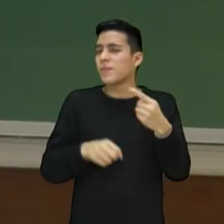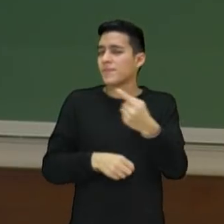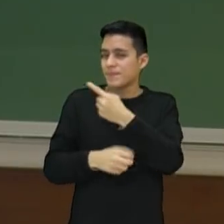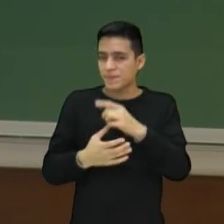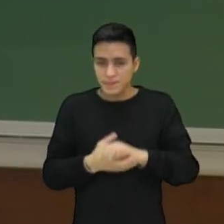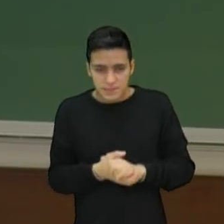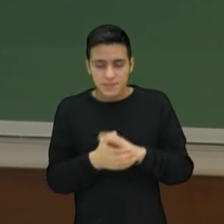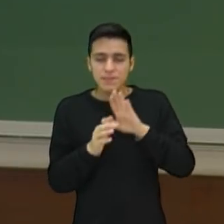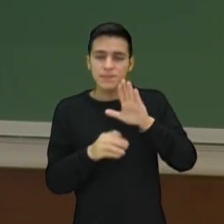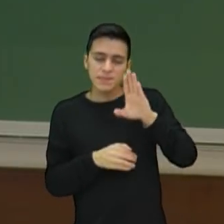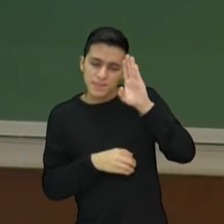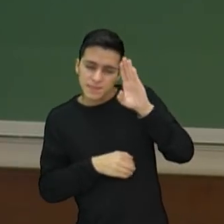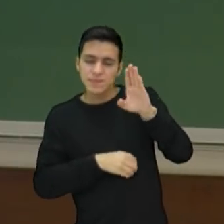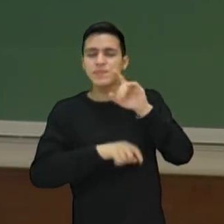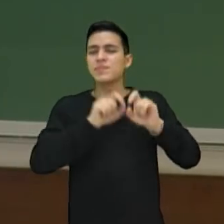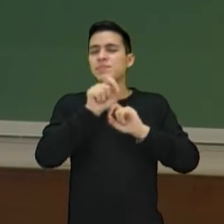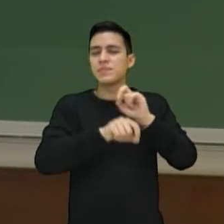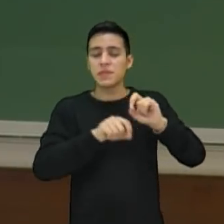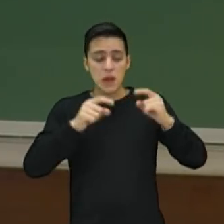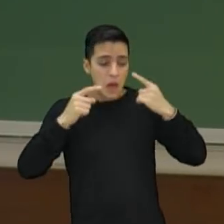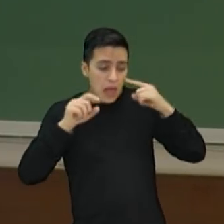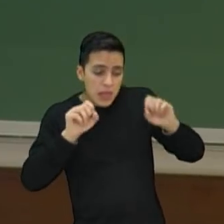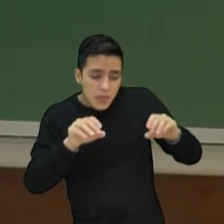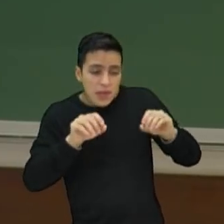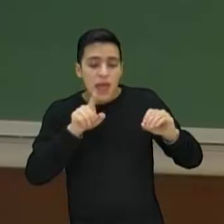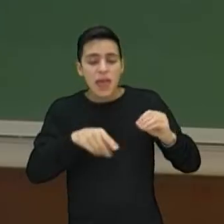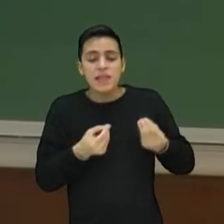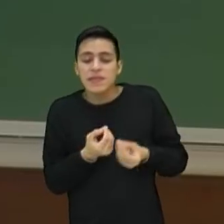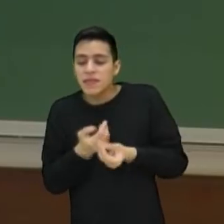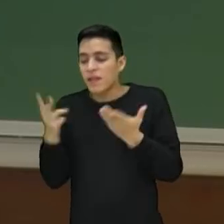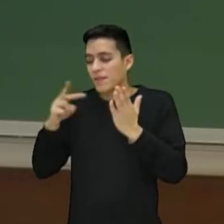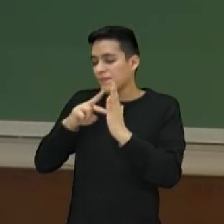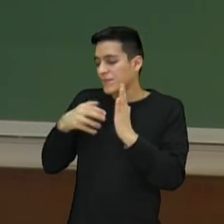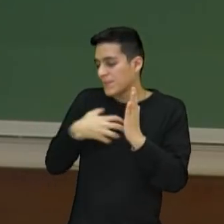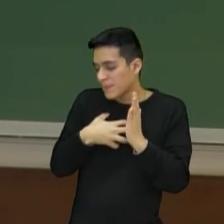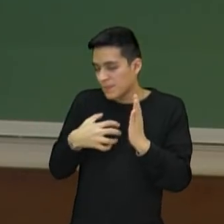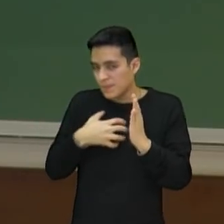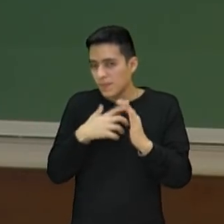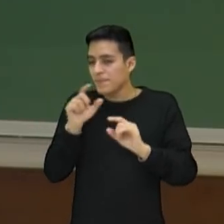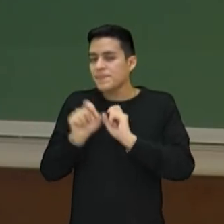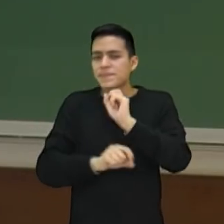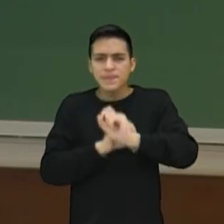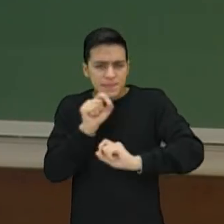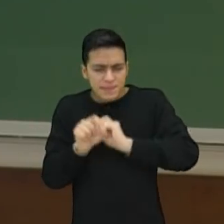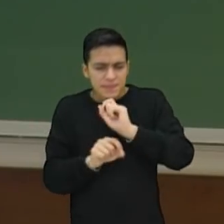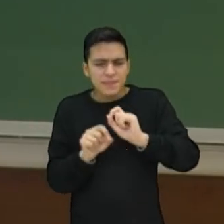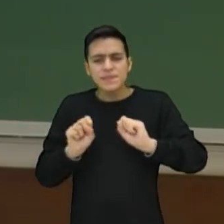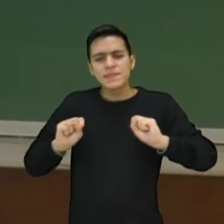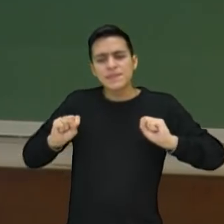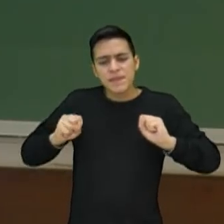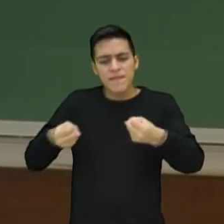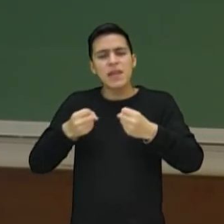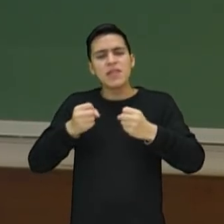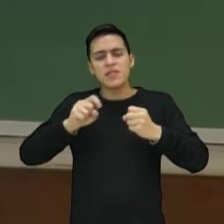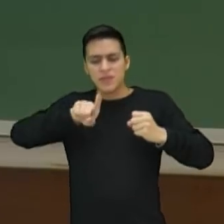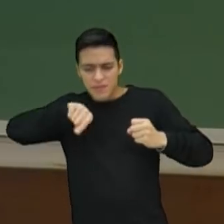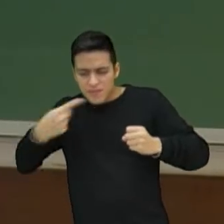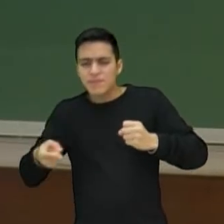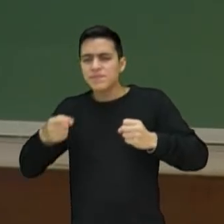a importância, educar é dar sentido. E ele prossegue, ó, é dar sentido. Então aqui ele fala a tese e depois ele